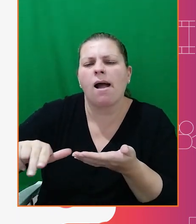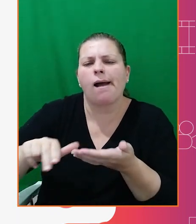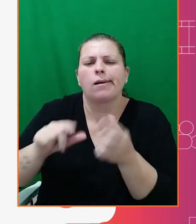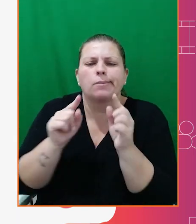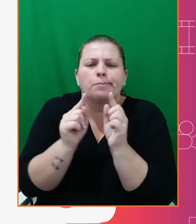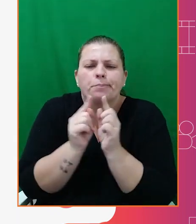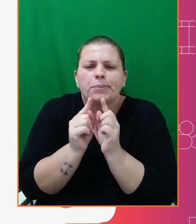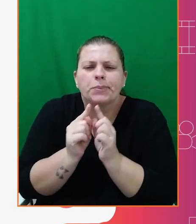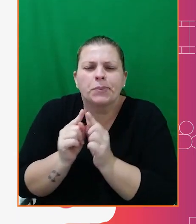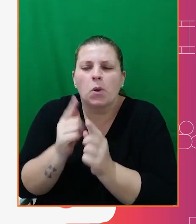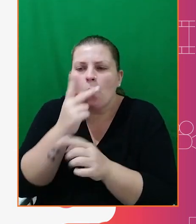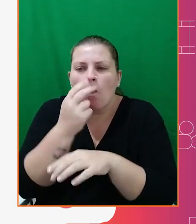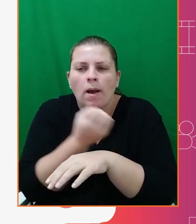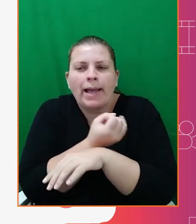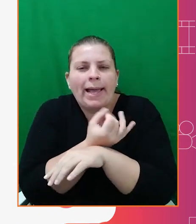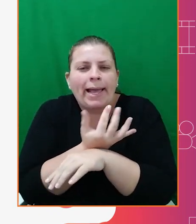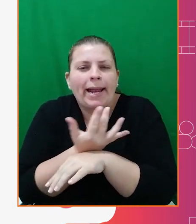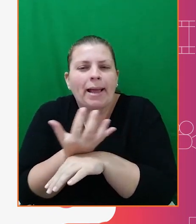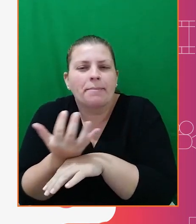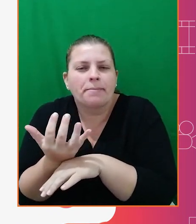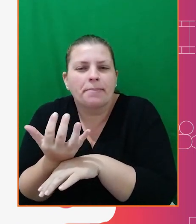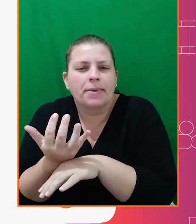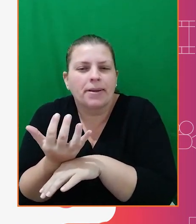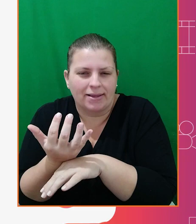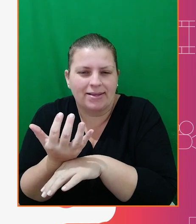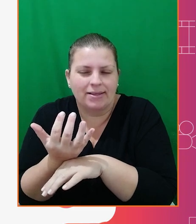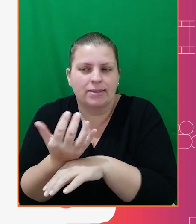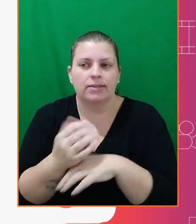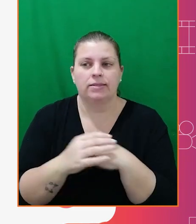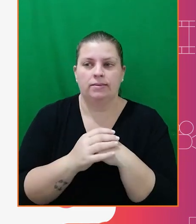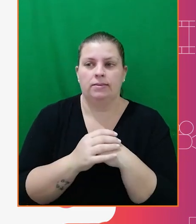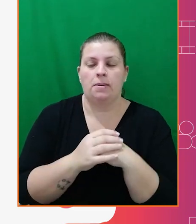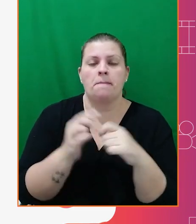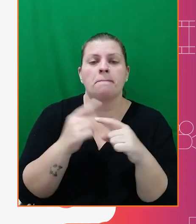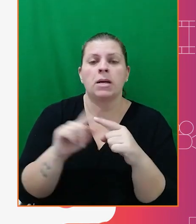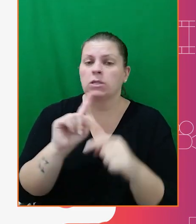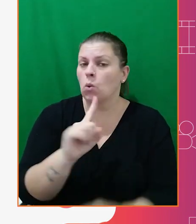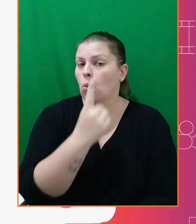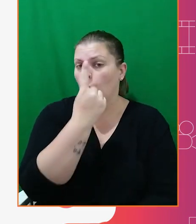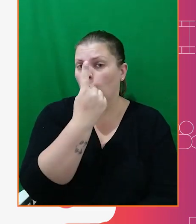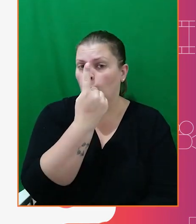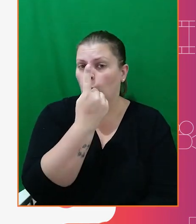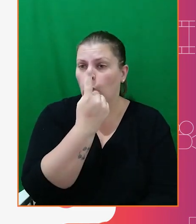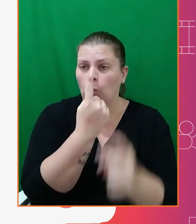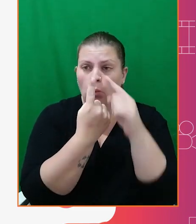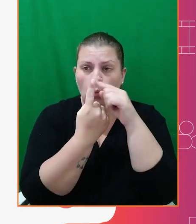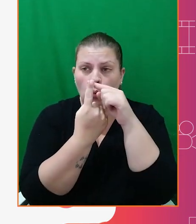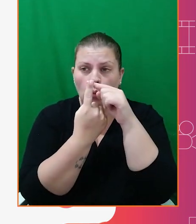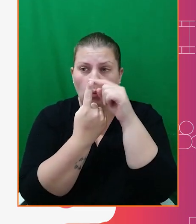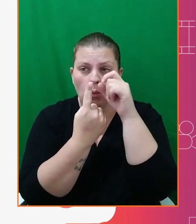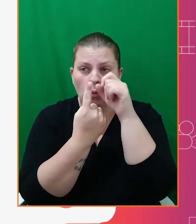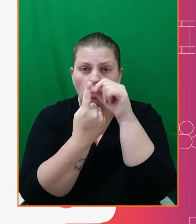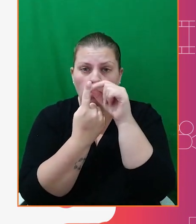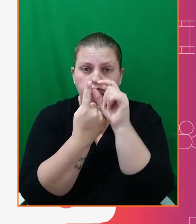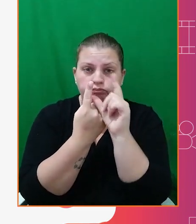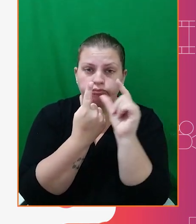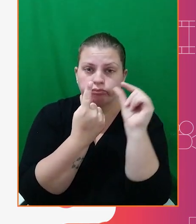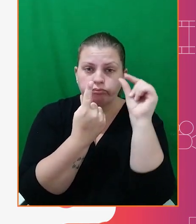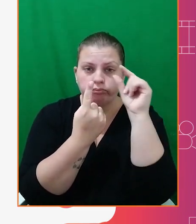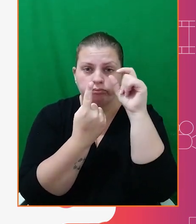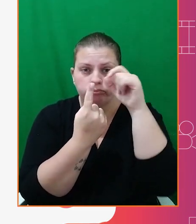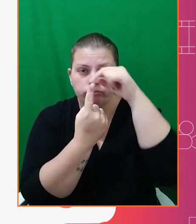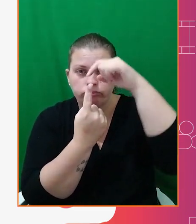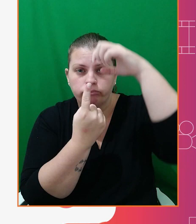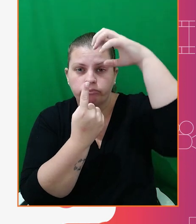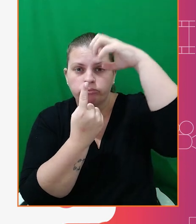como se fossem graminhas. No entanto, se eu fizer uma assim, e depois fizer outras em volta ou